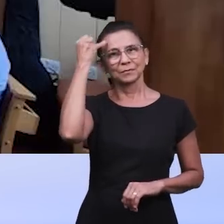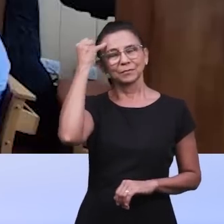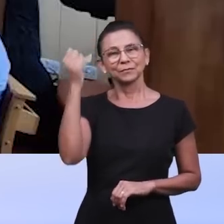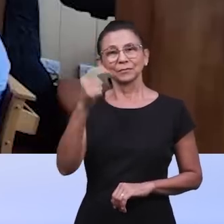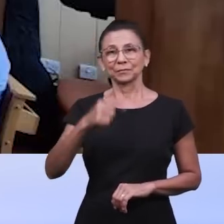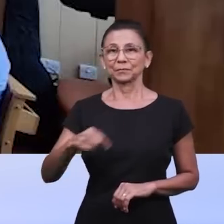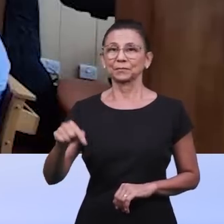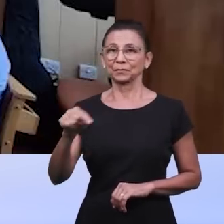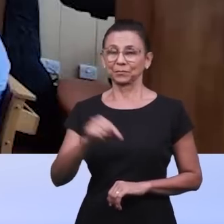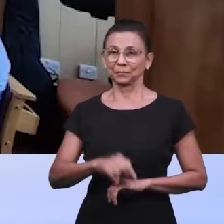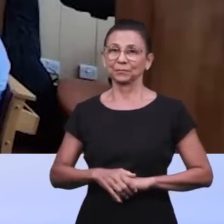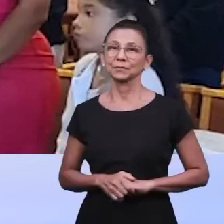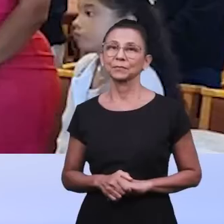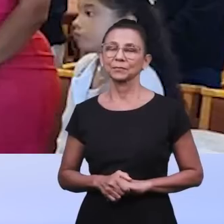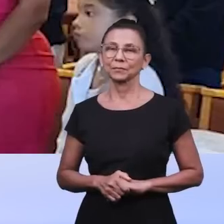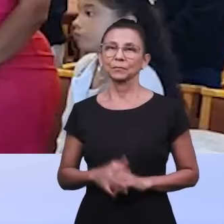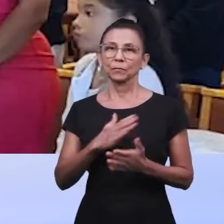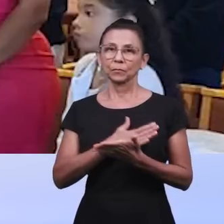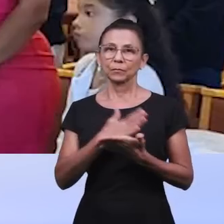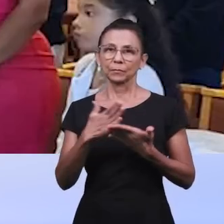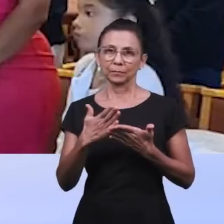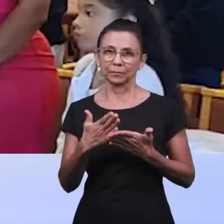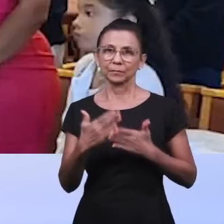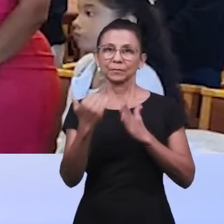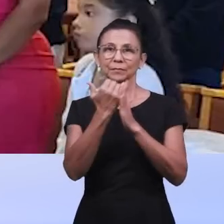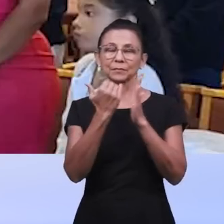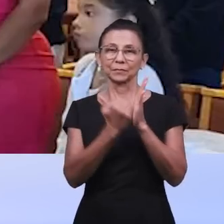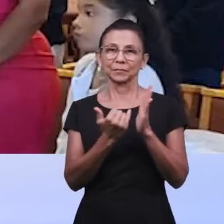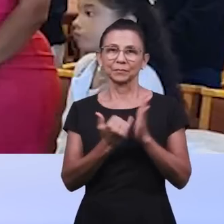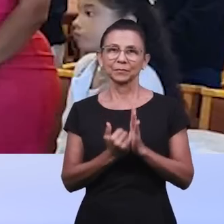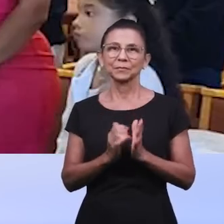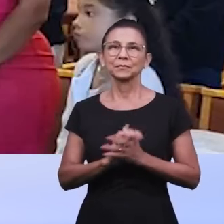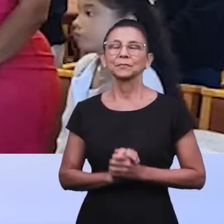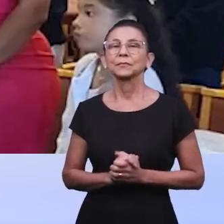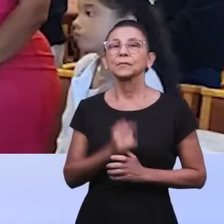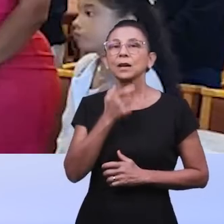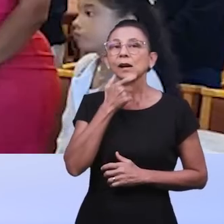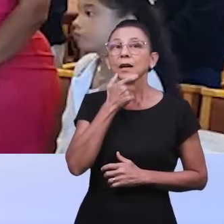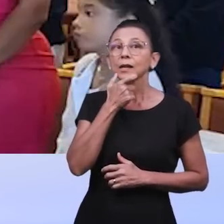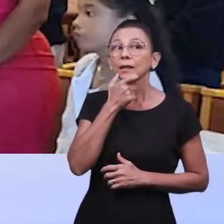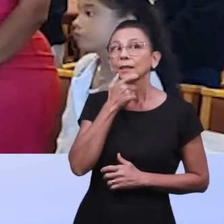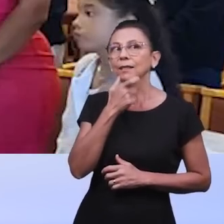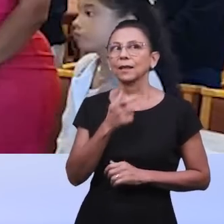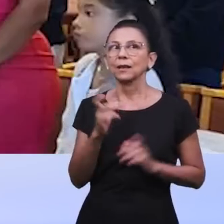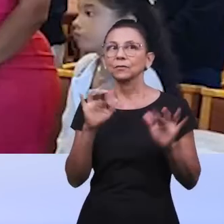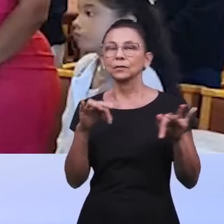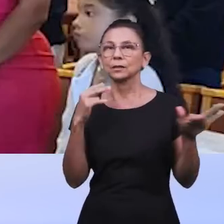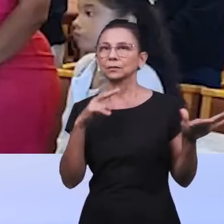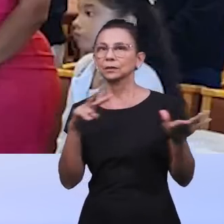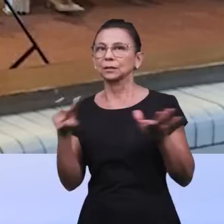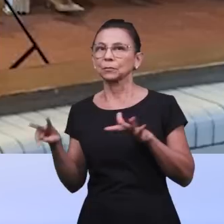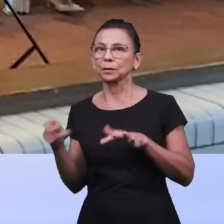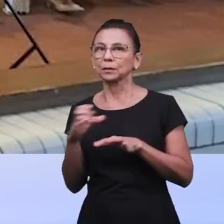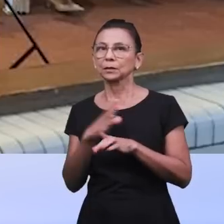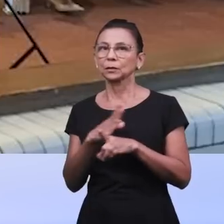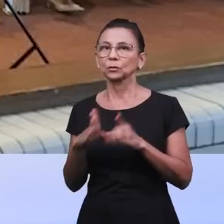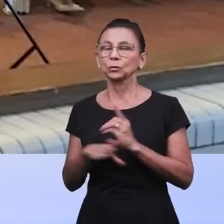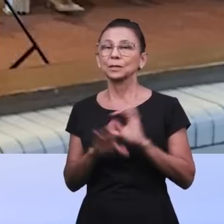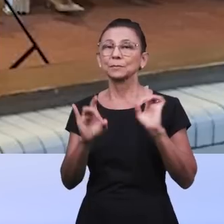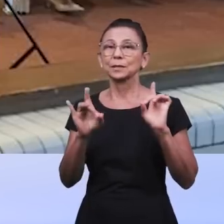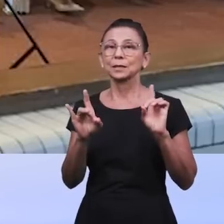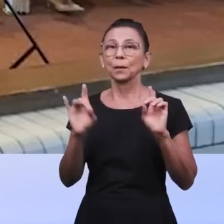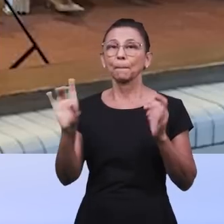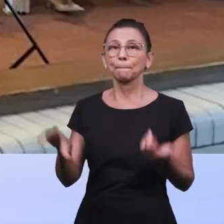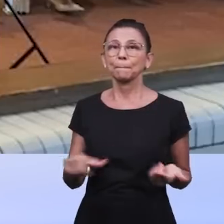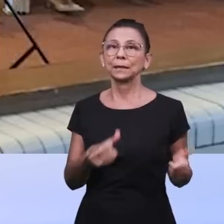Bournemouth. 4 irmãos se definiram pelo Senhor Jesus e tomaram a decisão de descer às águas. 3 irmãos pertencem à